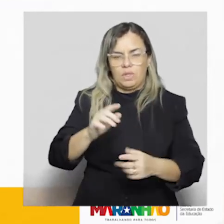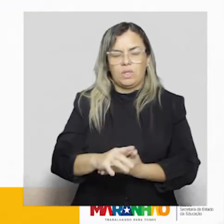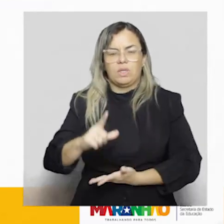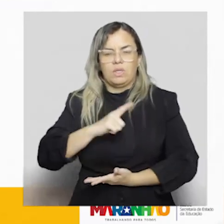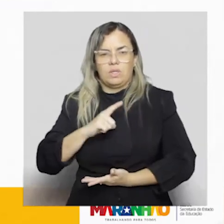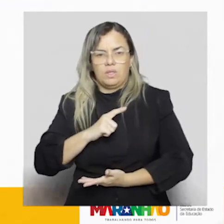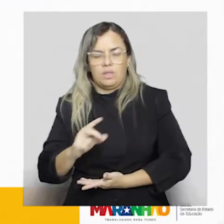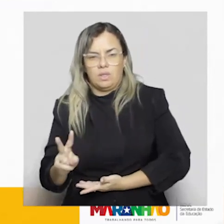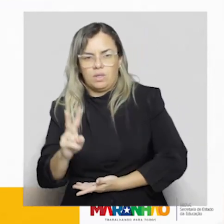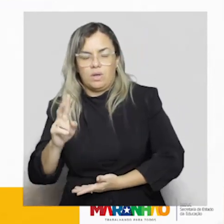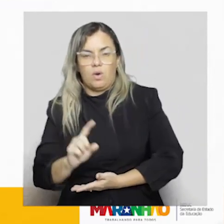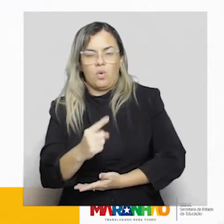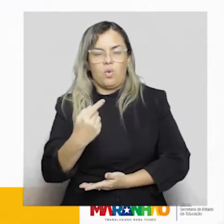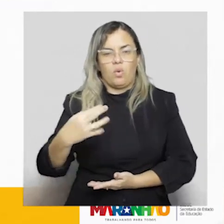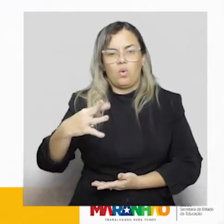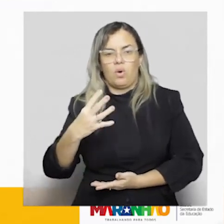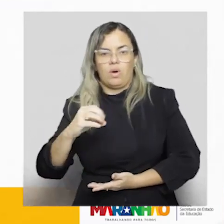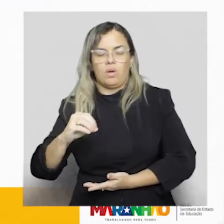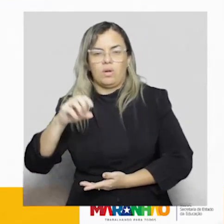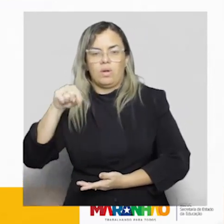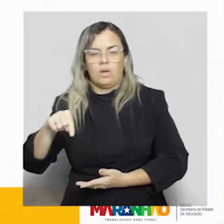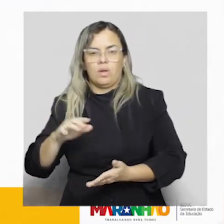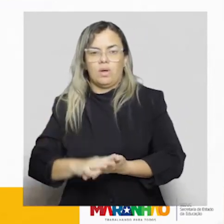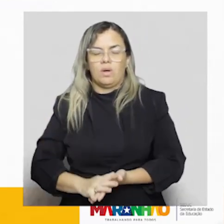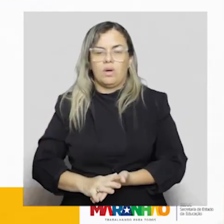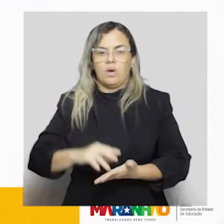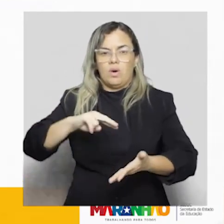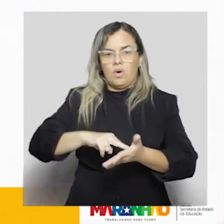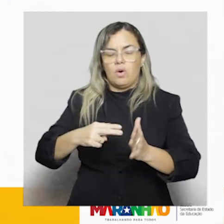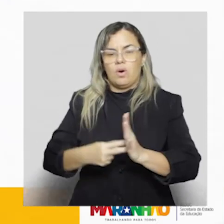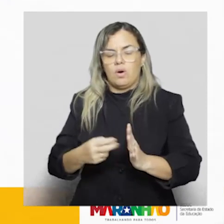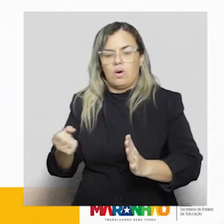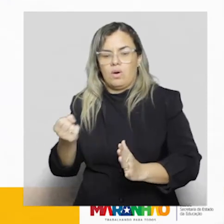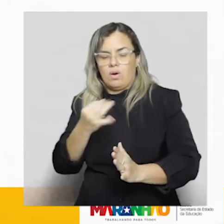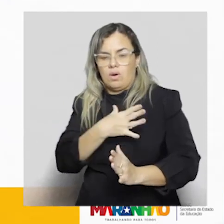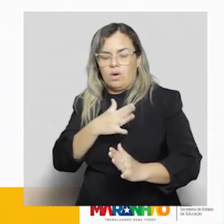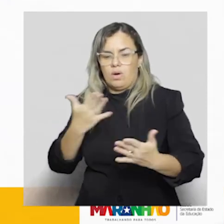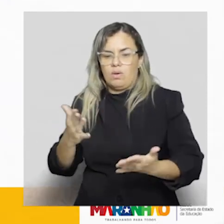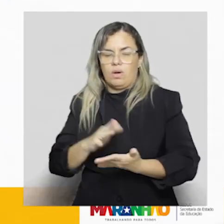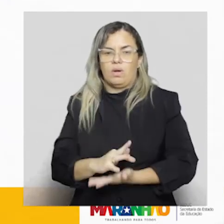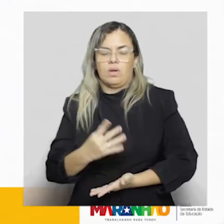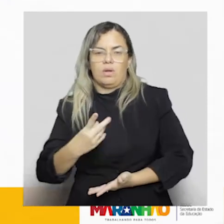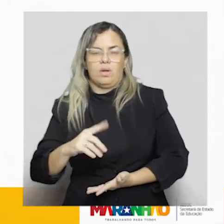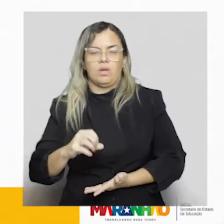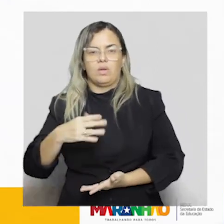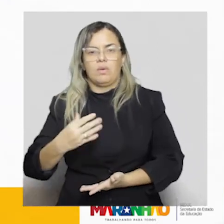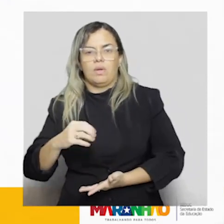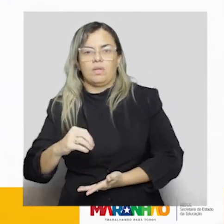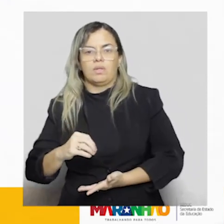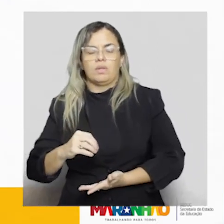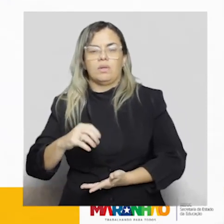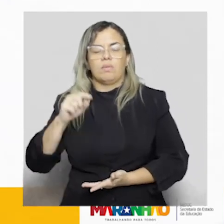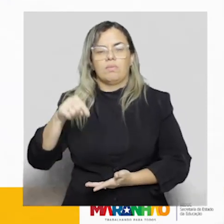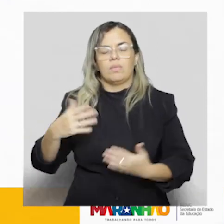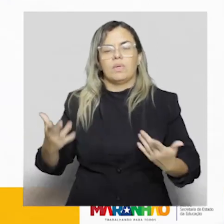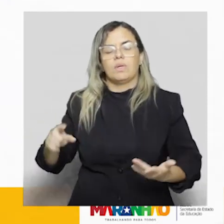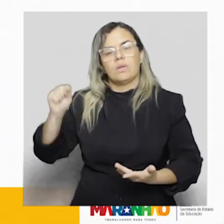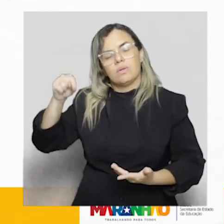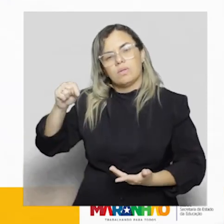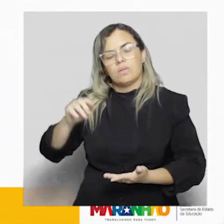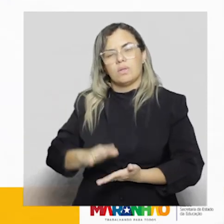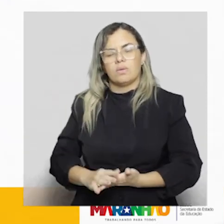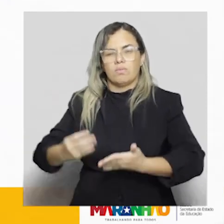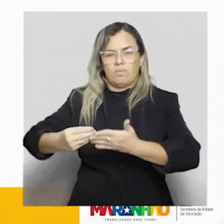no caso um cruzeiro na época, e eu vou ressignificar. O nome disso se chama ready-made, né? Já vinha desde